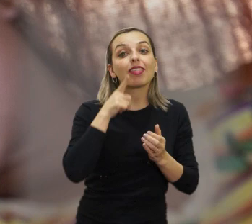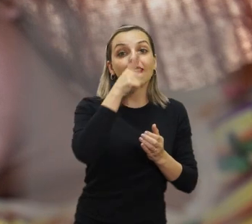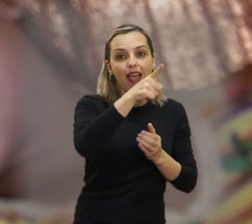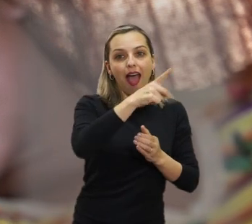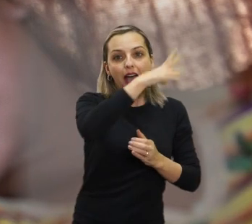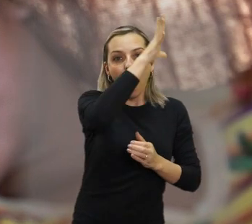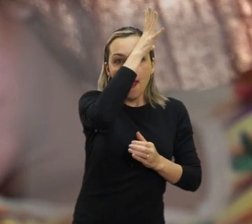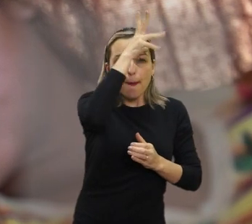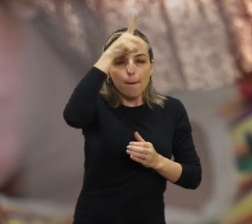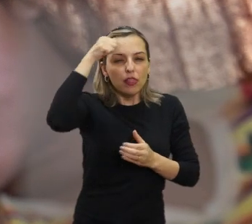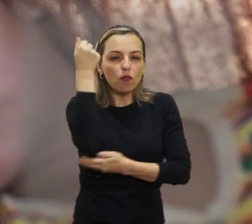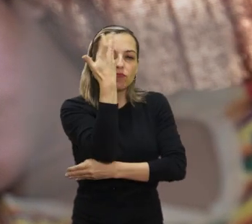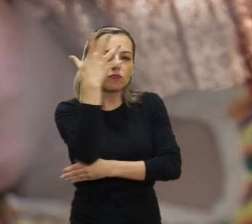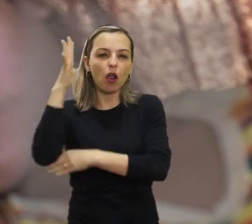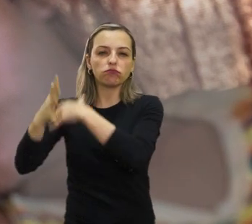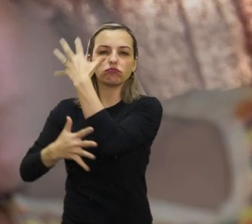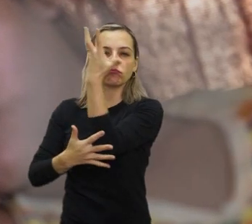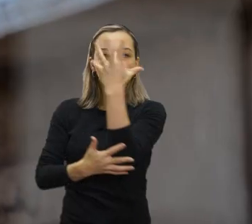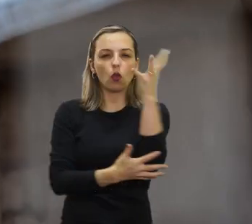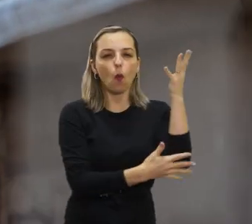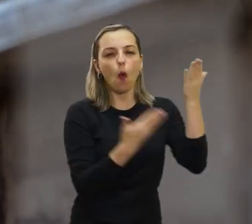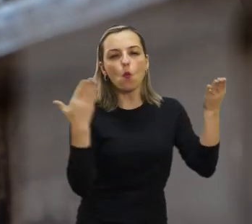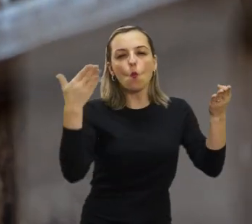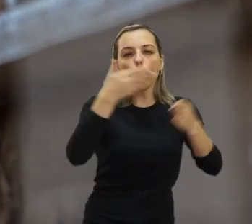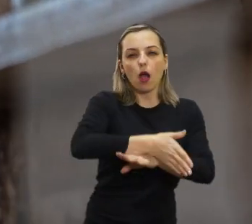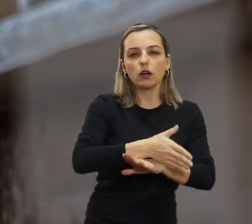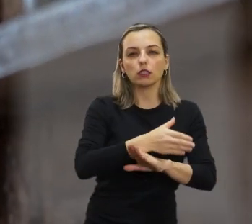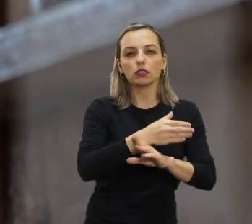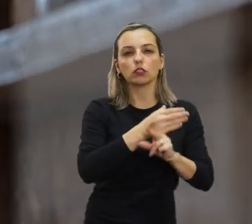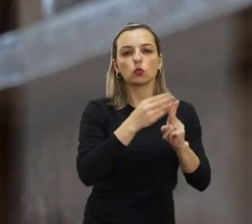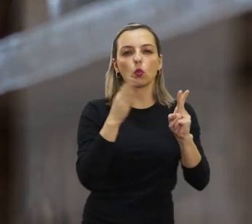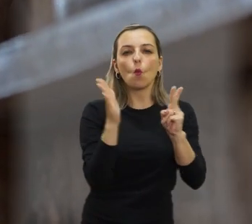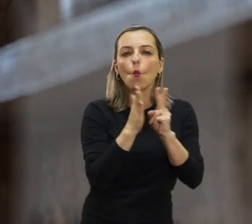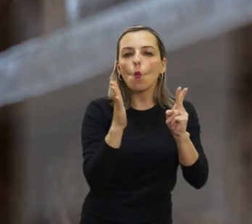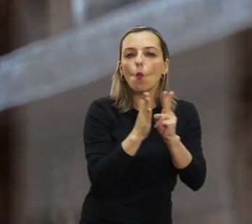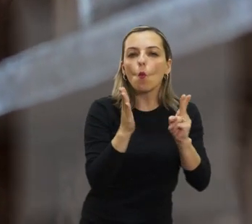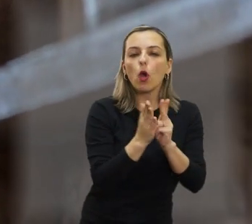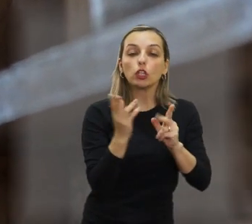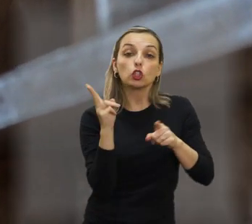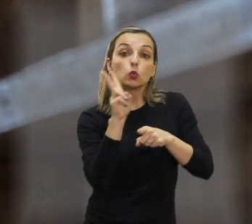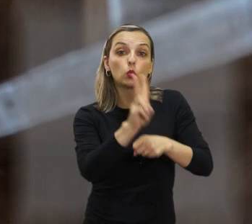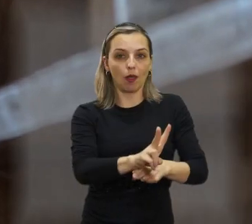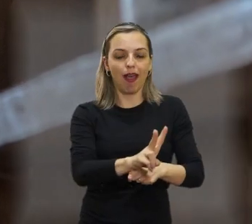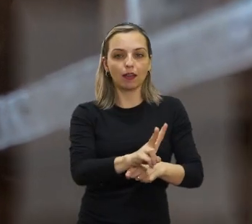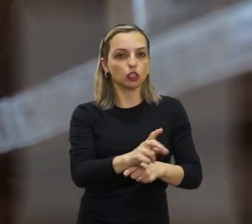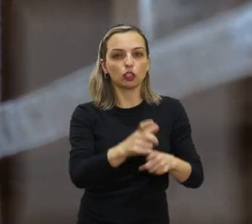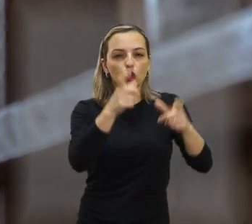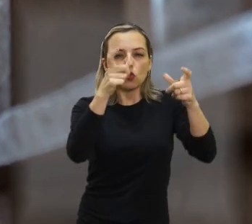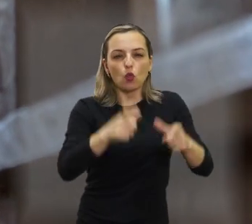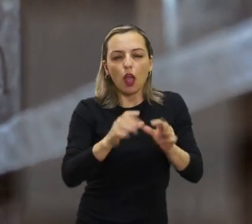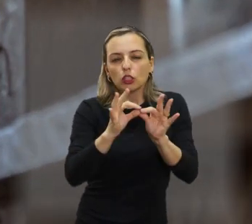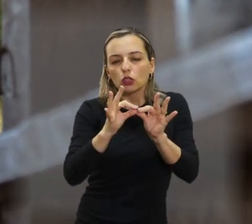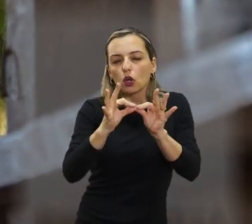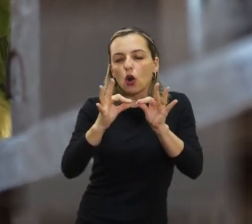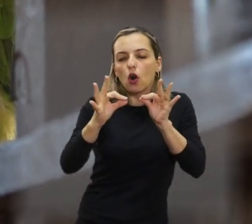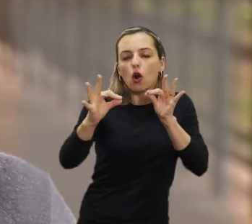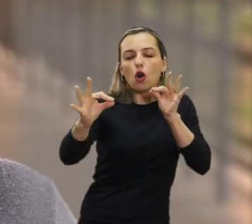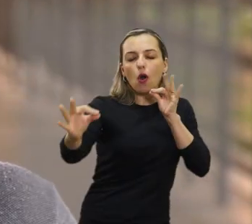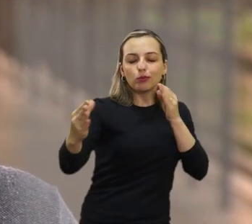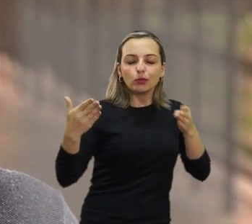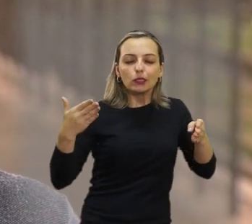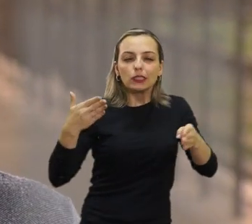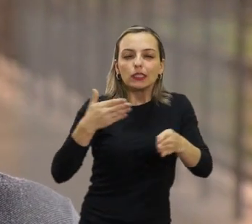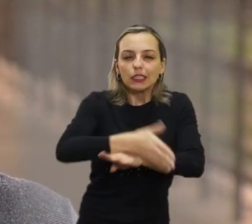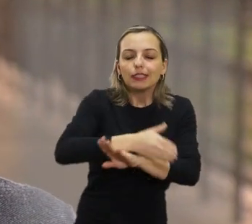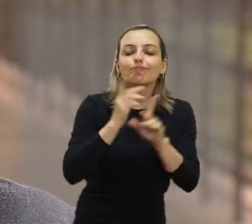acompanhando um grupo de médicos que foi atender uma tribo indígena que era um pouco mais